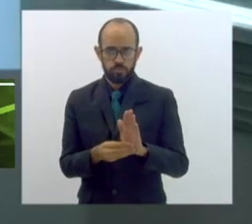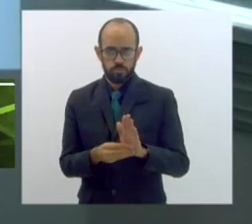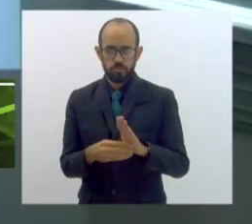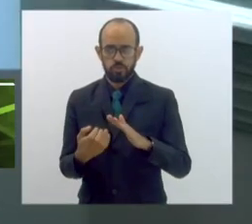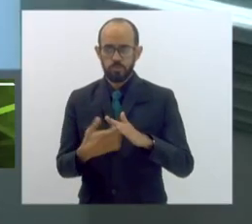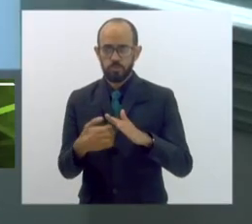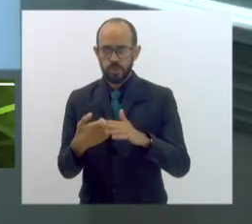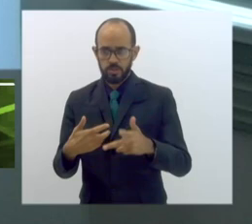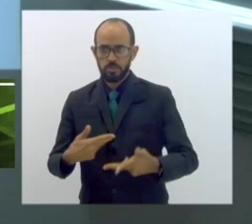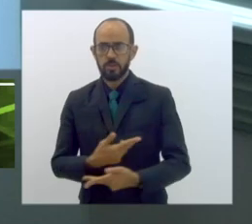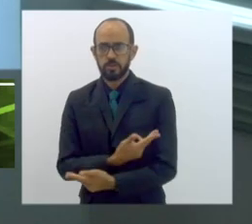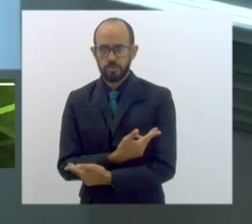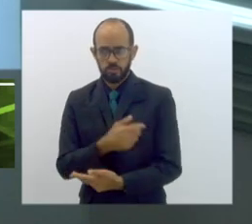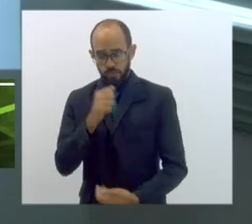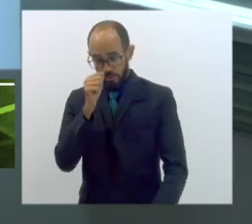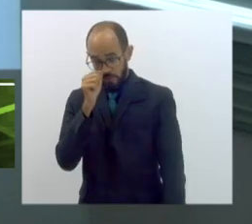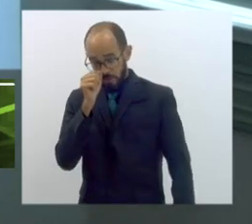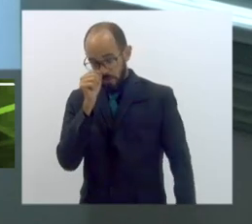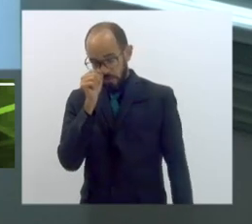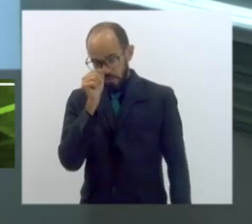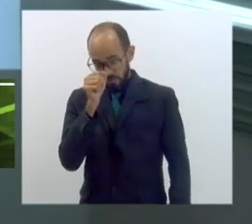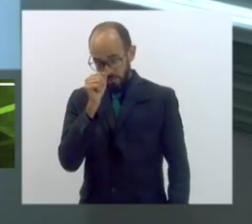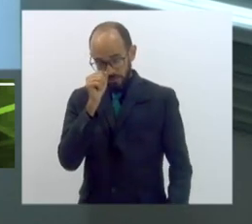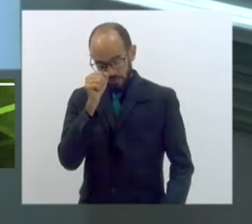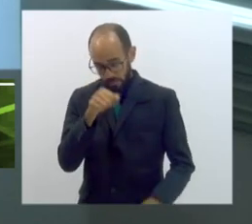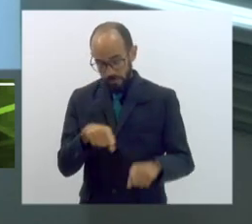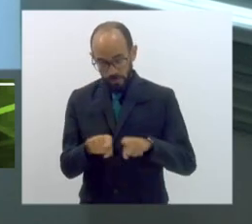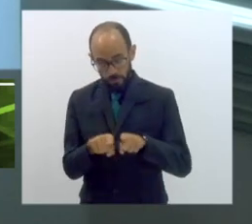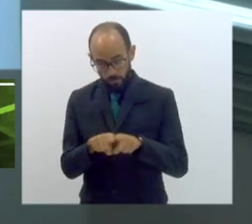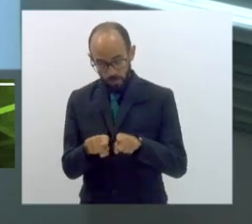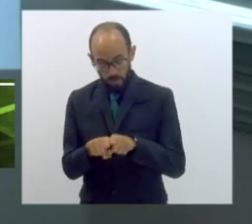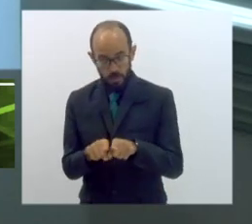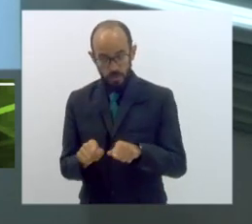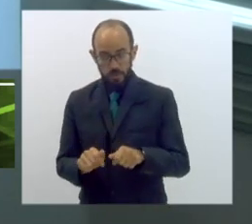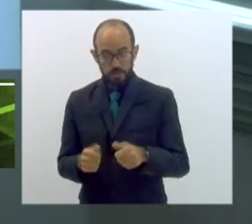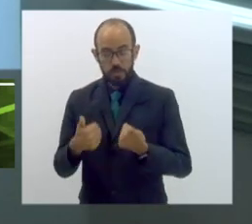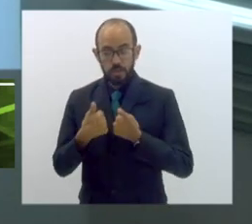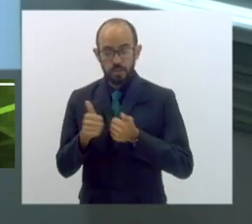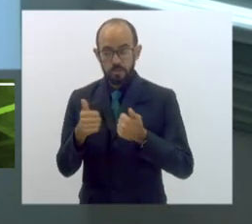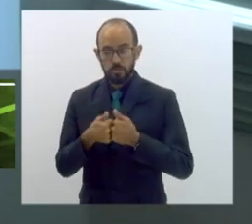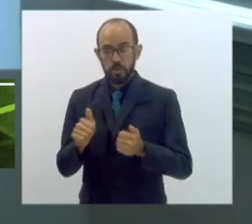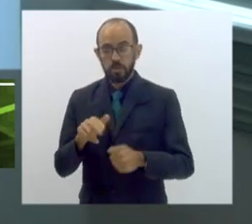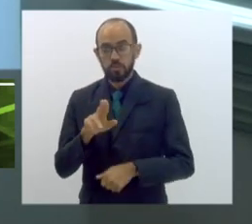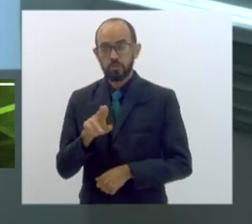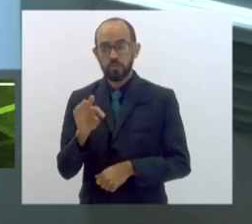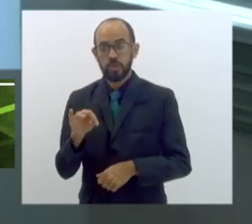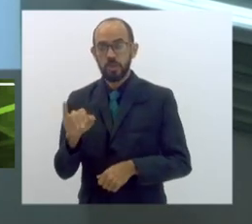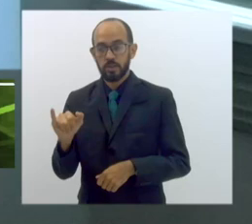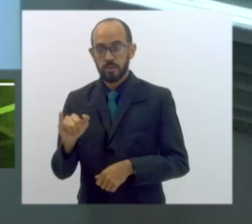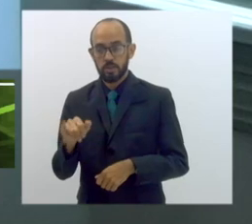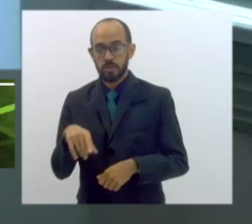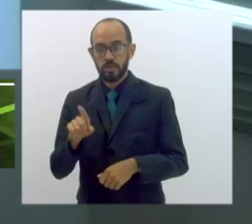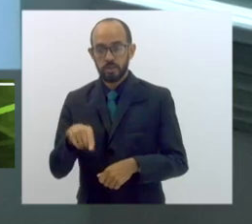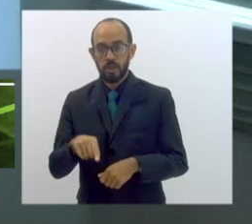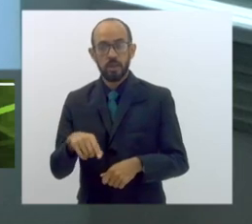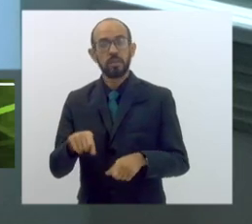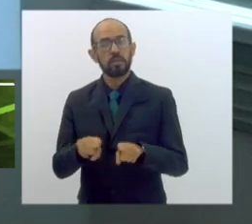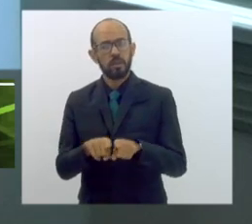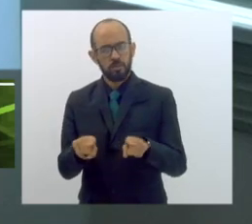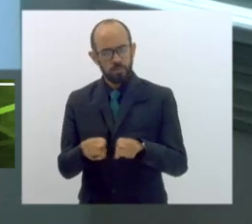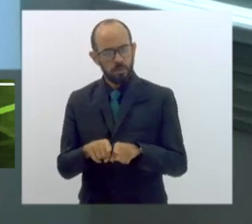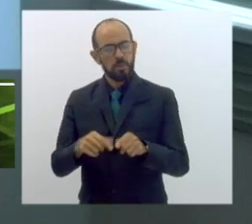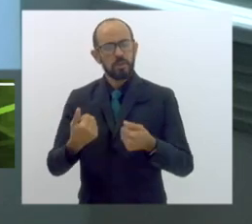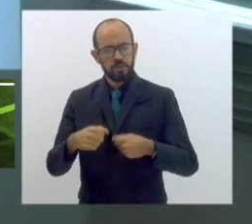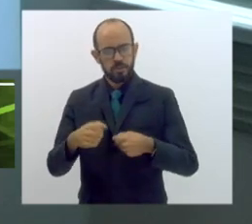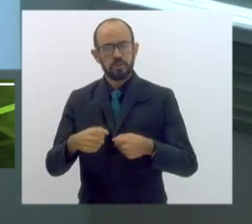na nossa região, e credenciamento de empresas de transporte de UTI móvel terrestre, que também é uma